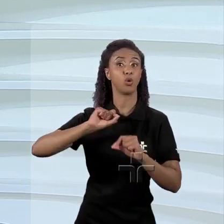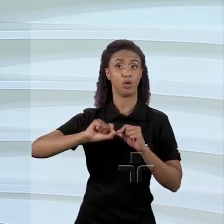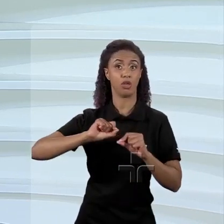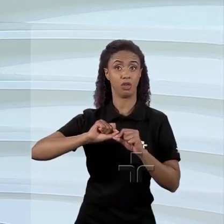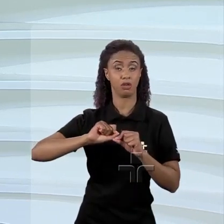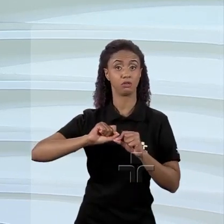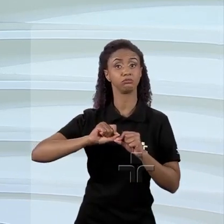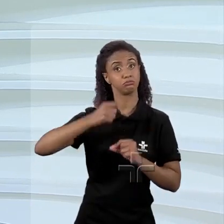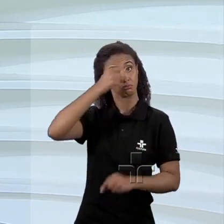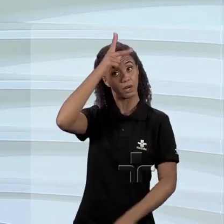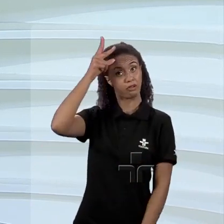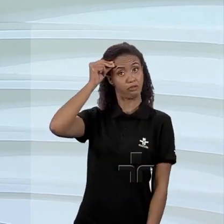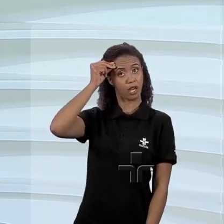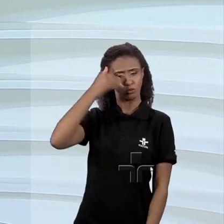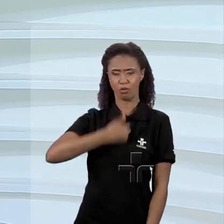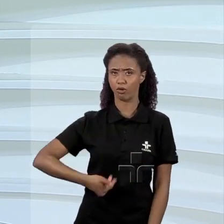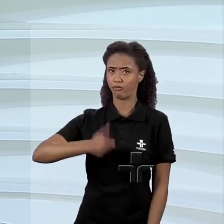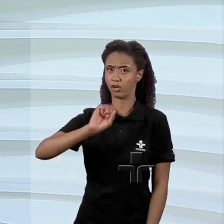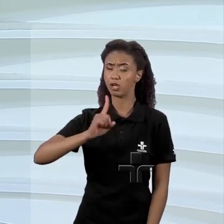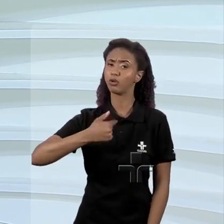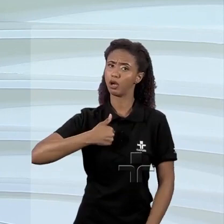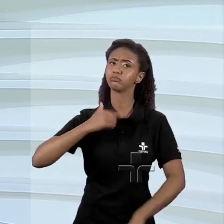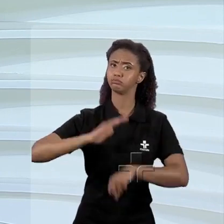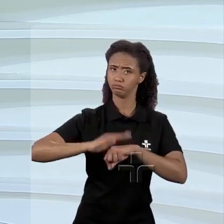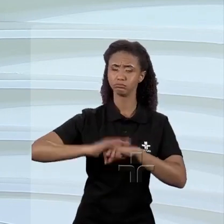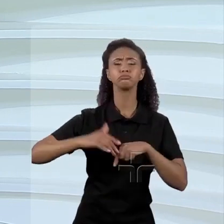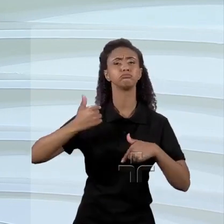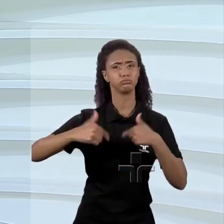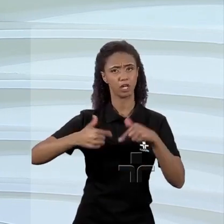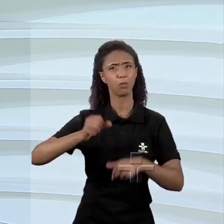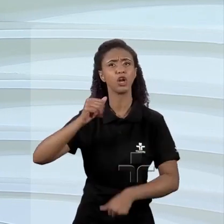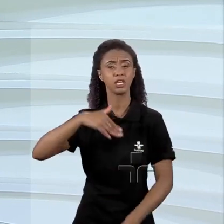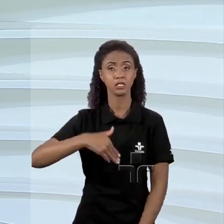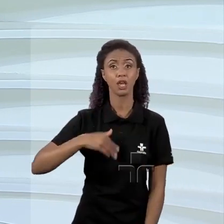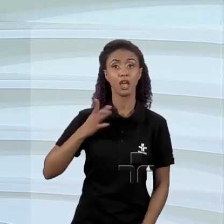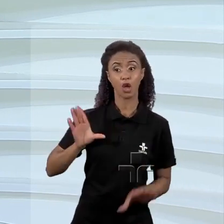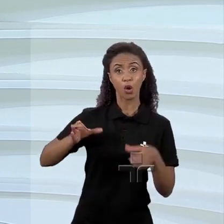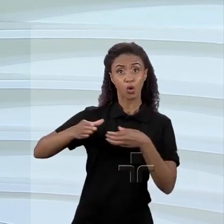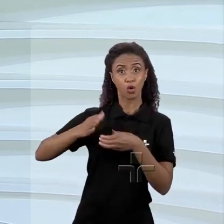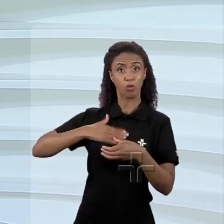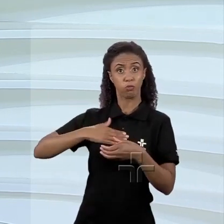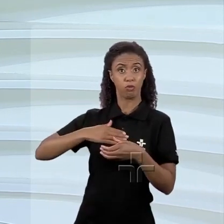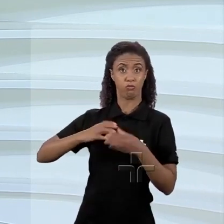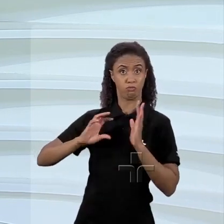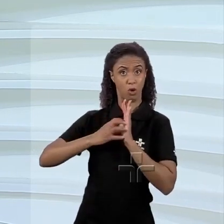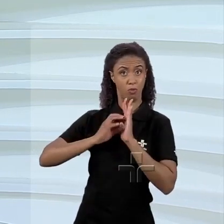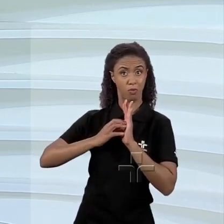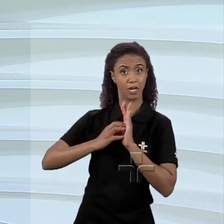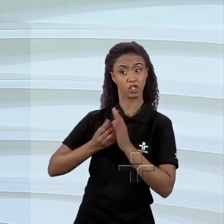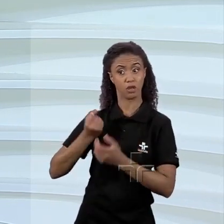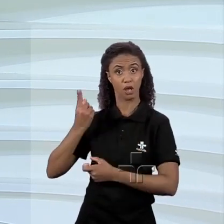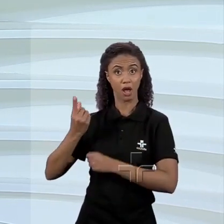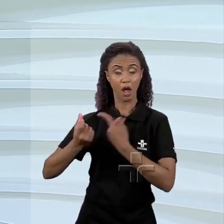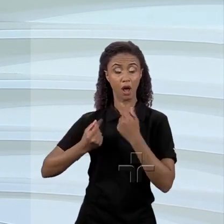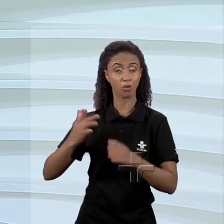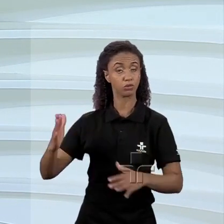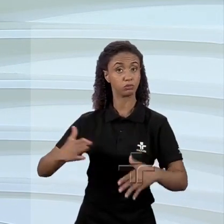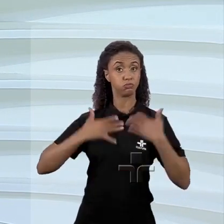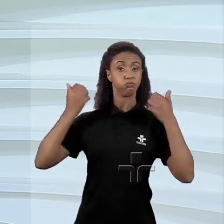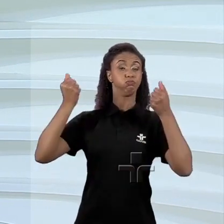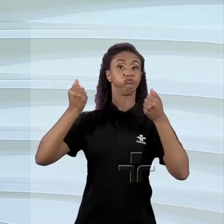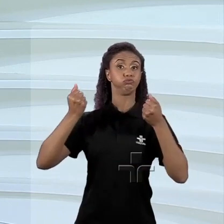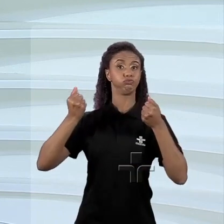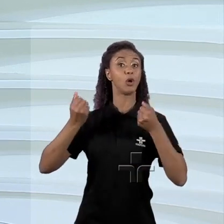ser prefeito e cumprir a minha tarefa. Porém, deputados, integrantes do meu partido ficaram surpresos com o movimento que